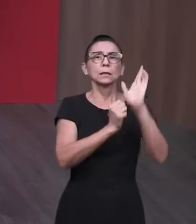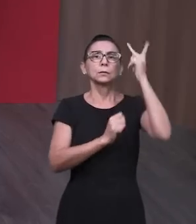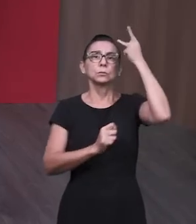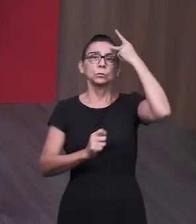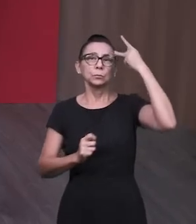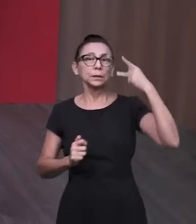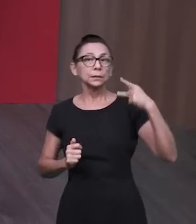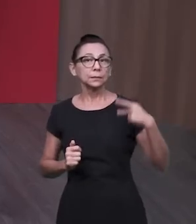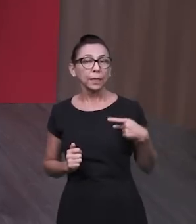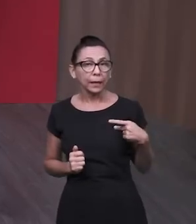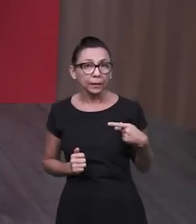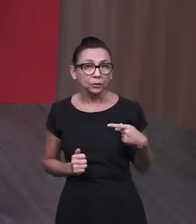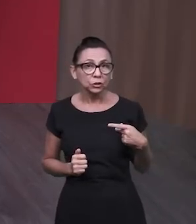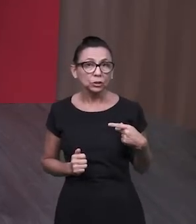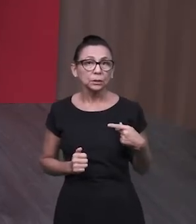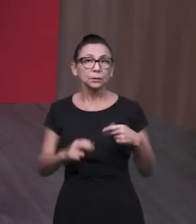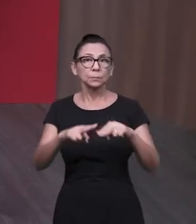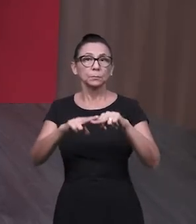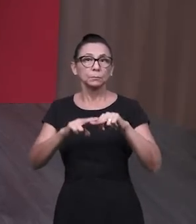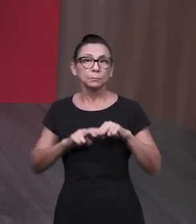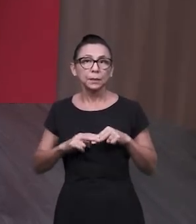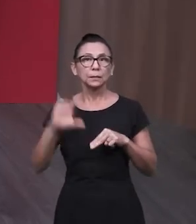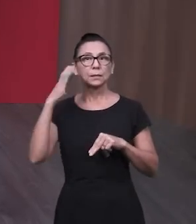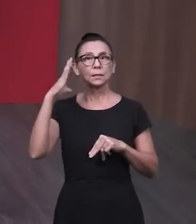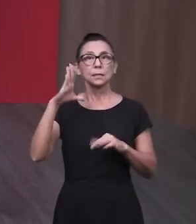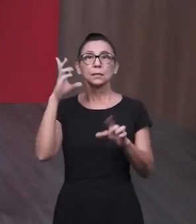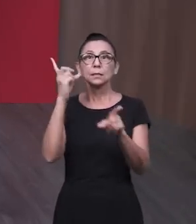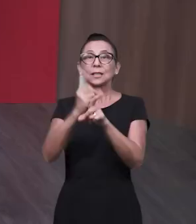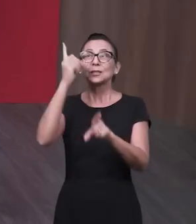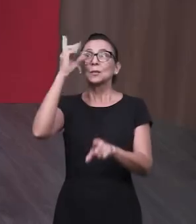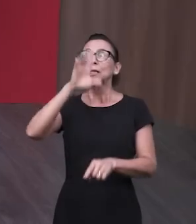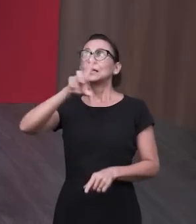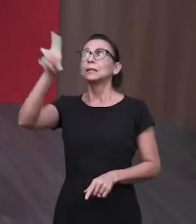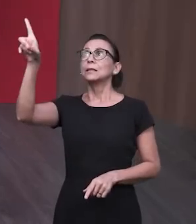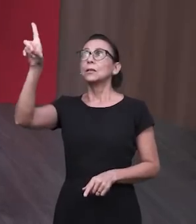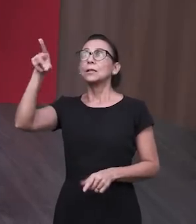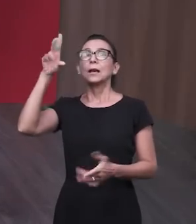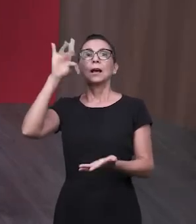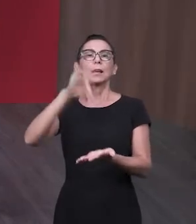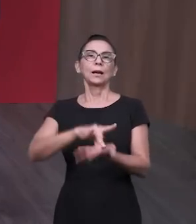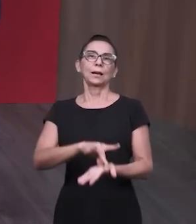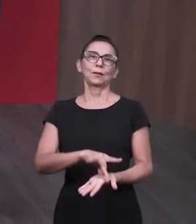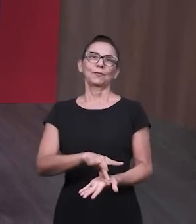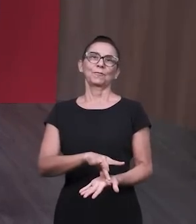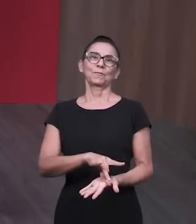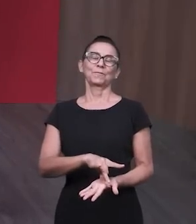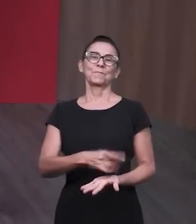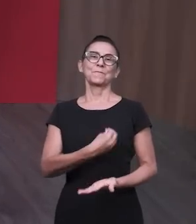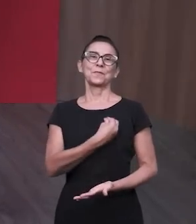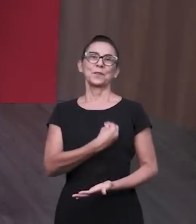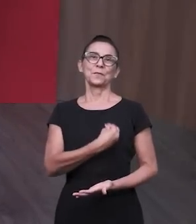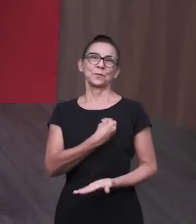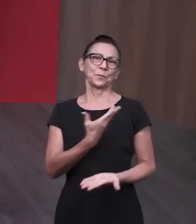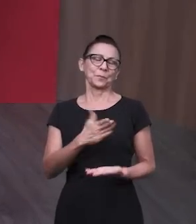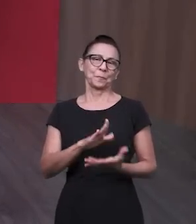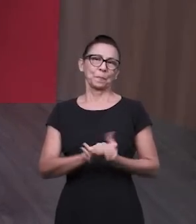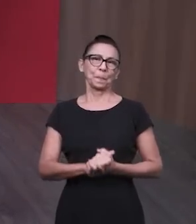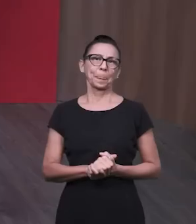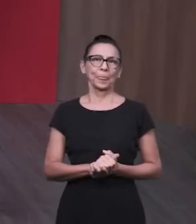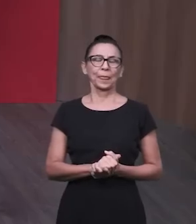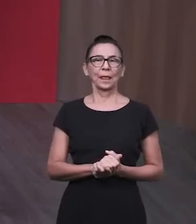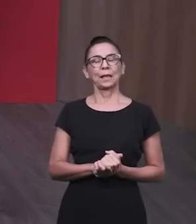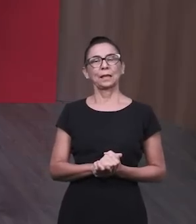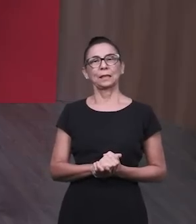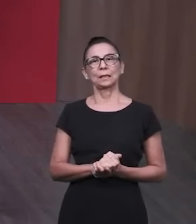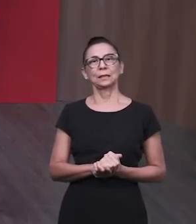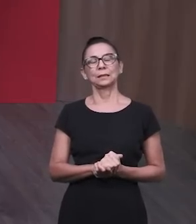da ciência, descobriram que Deus existe. Amém. Você pega, por exemplo, Isaac Newton, um